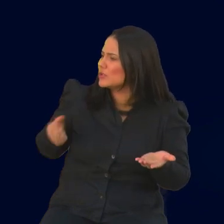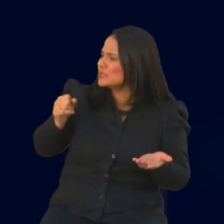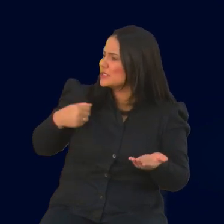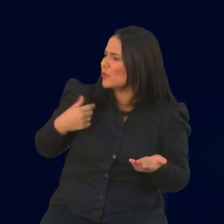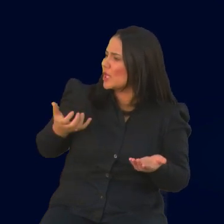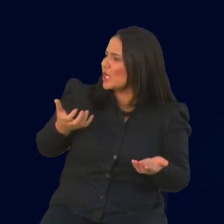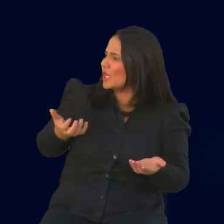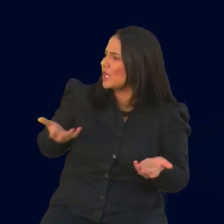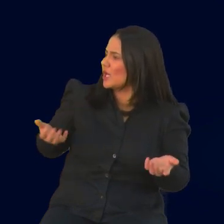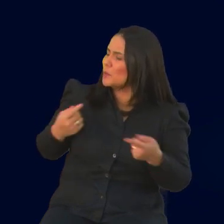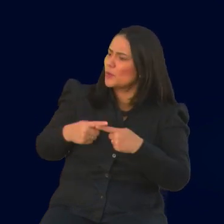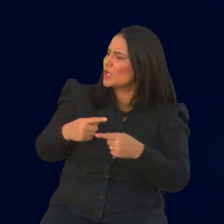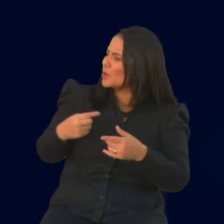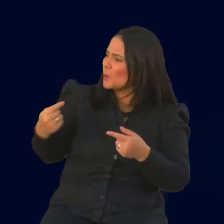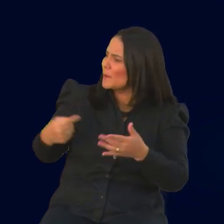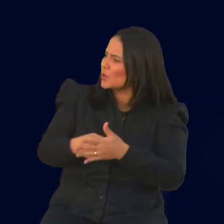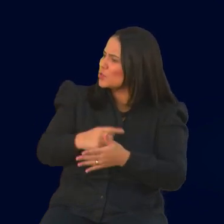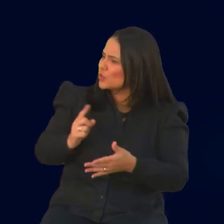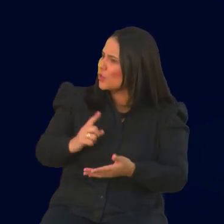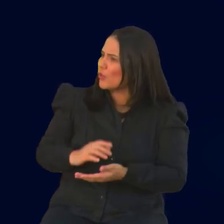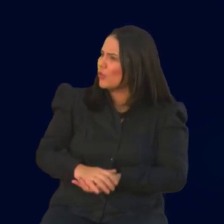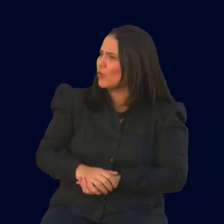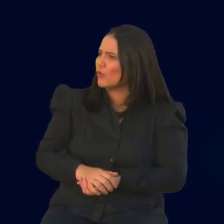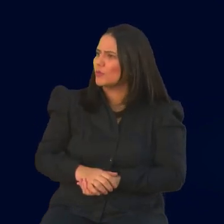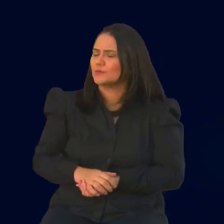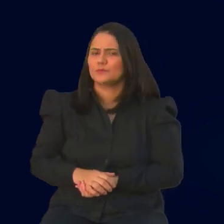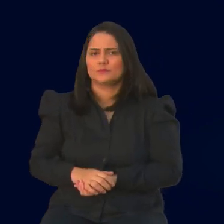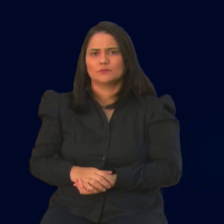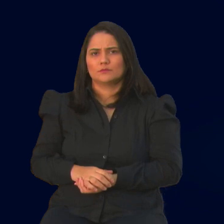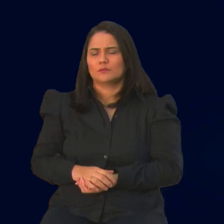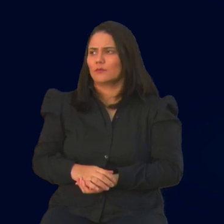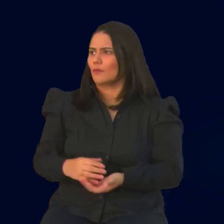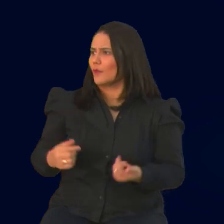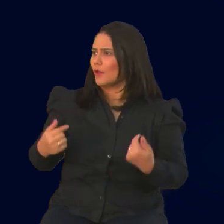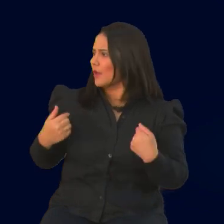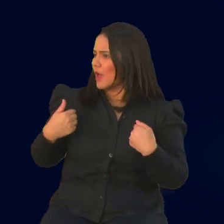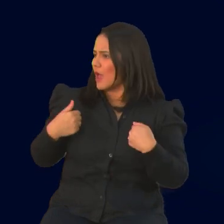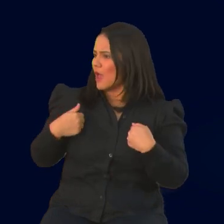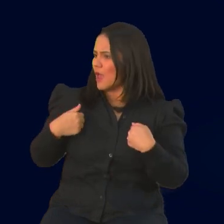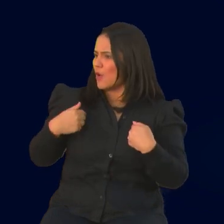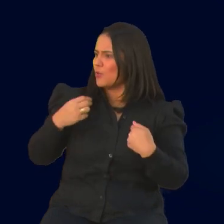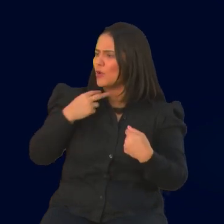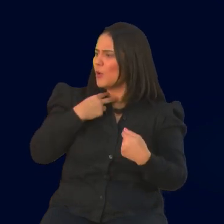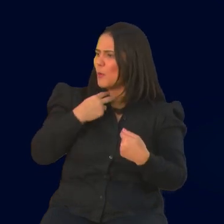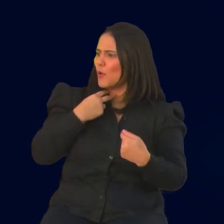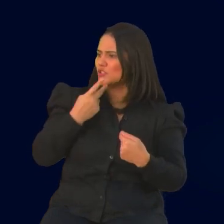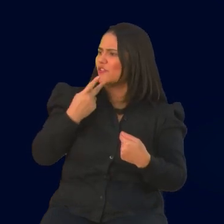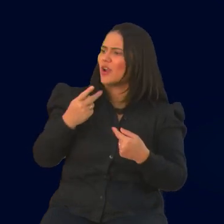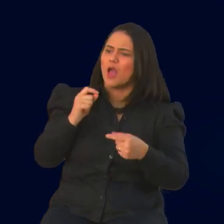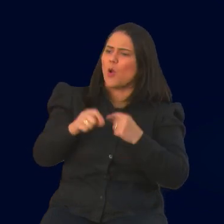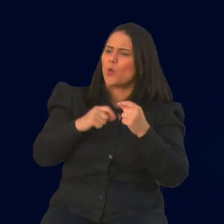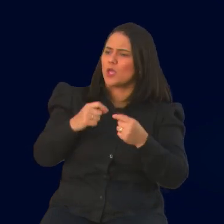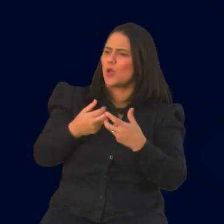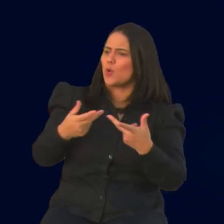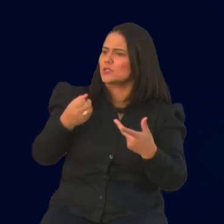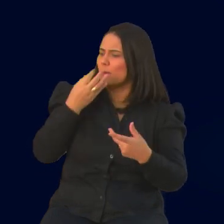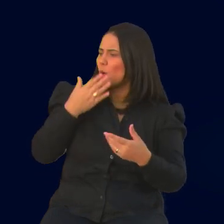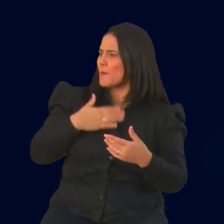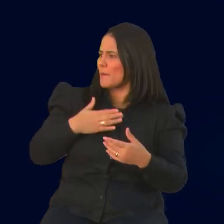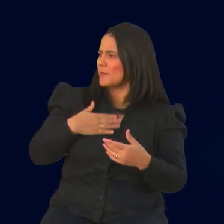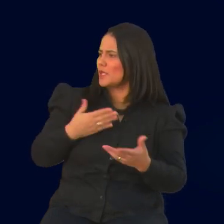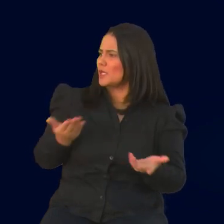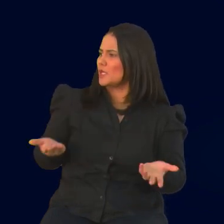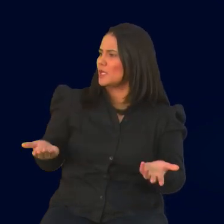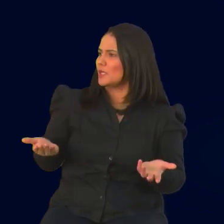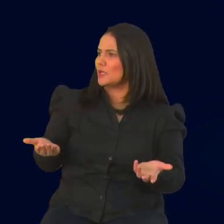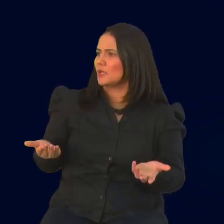isso? Vocês acham que agora eu não tenho mais condições de decidir o que é bom para a minha vida?